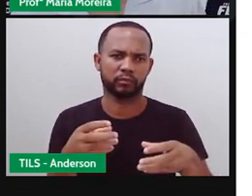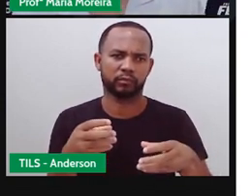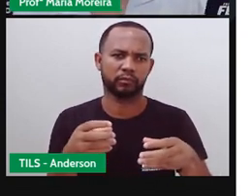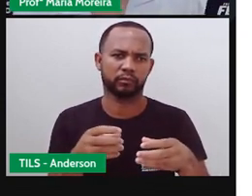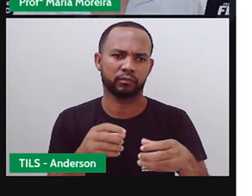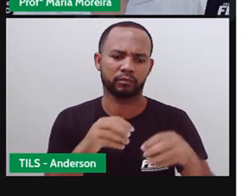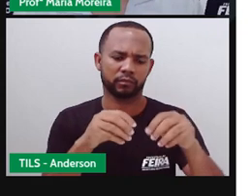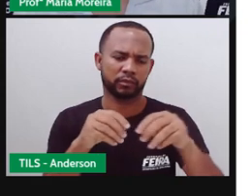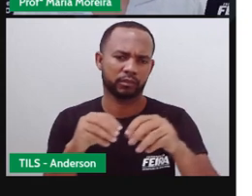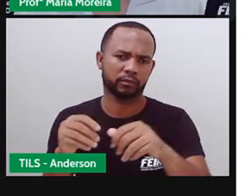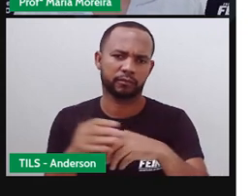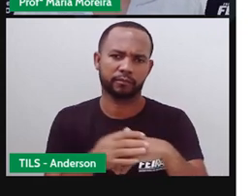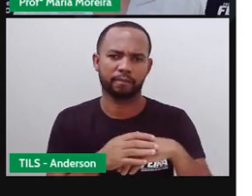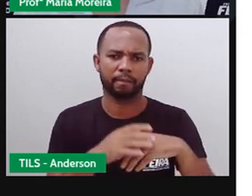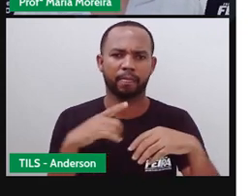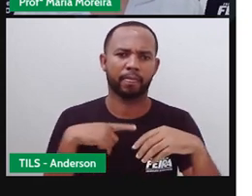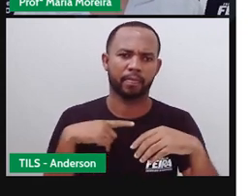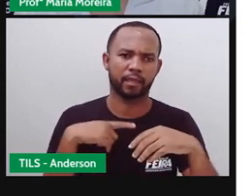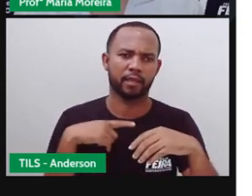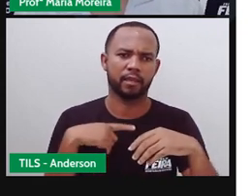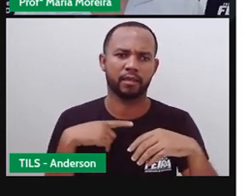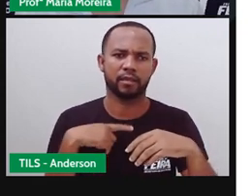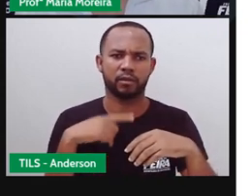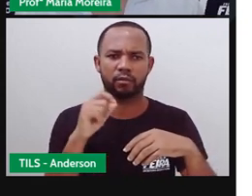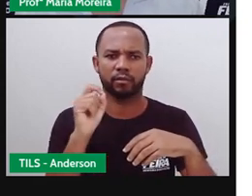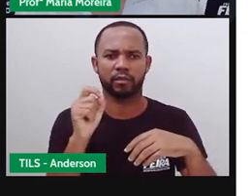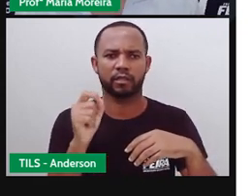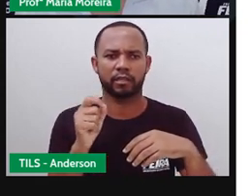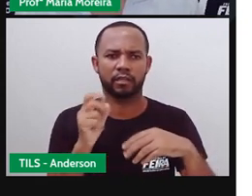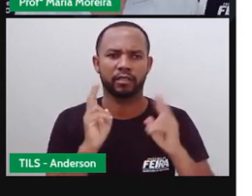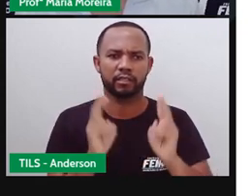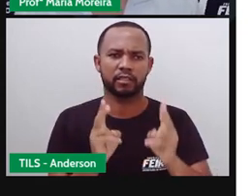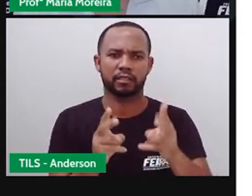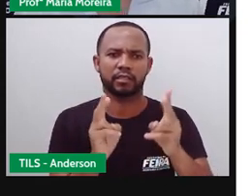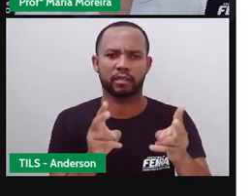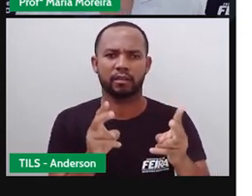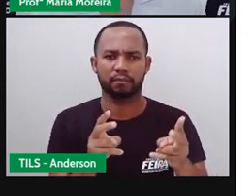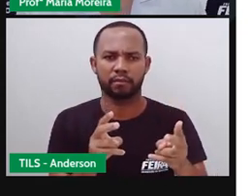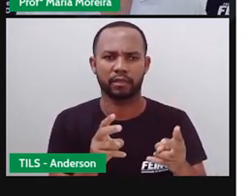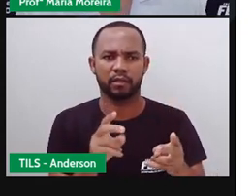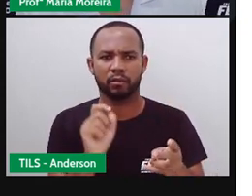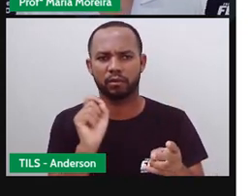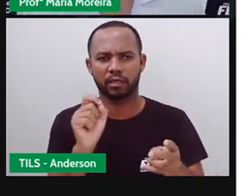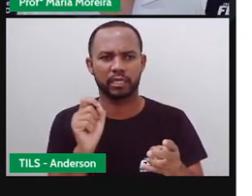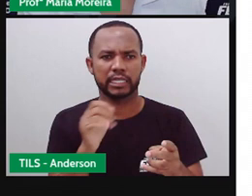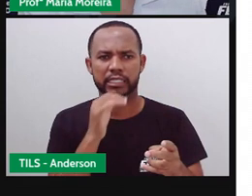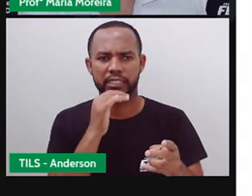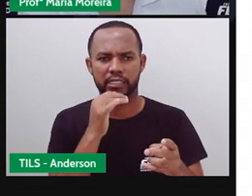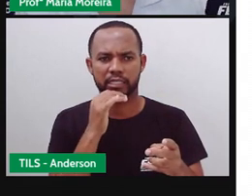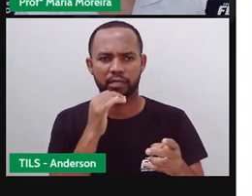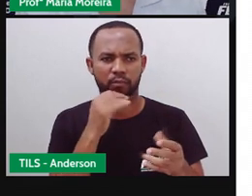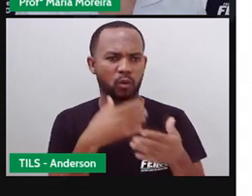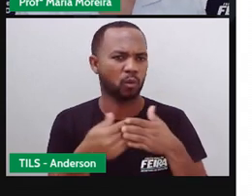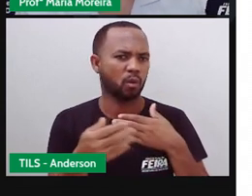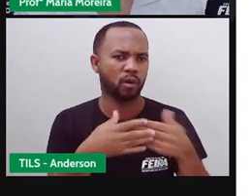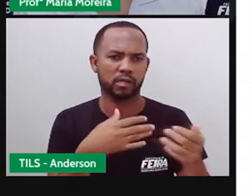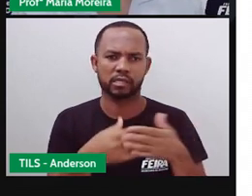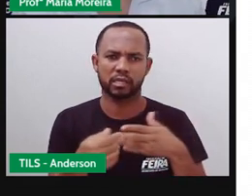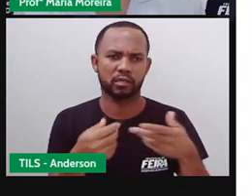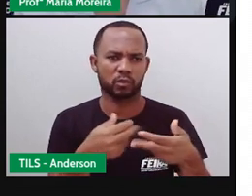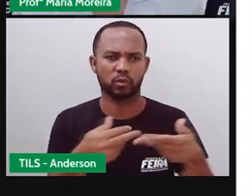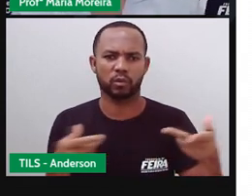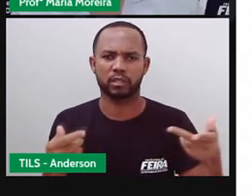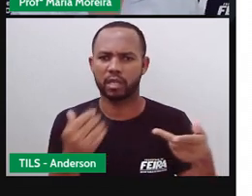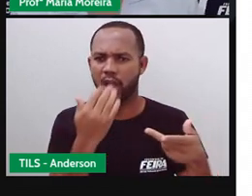da terra possui hábito alimentar detritivos seja como o que detritos O que sobra